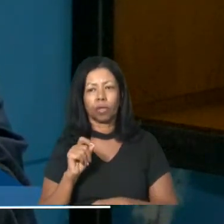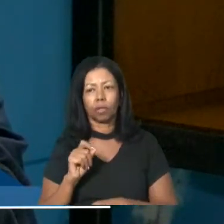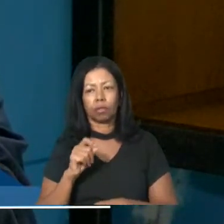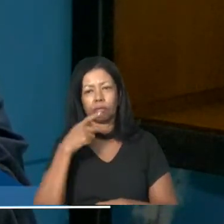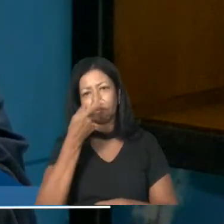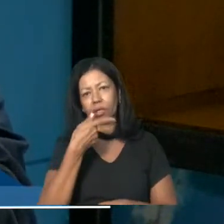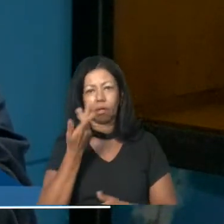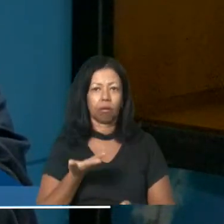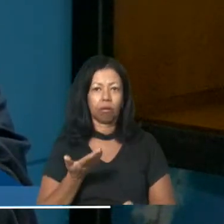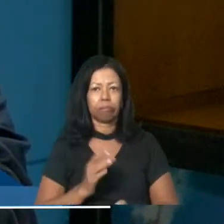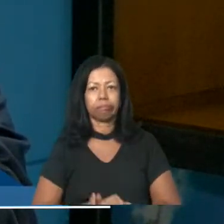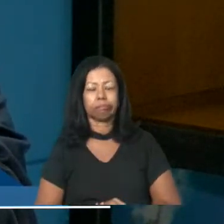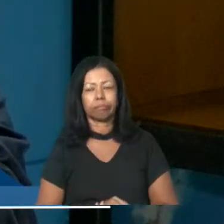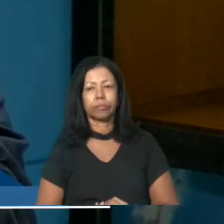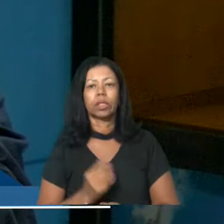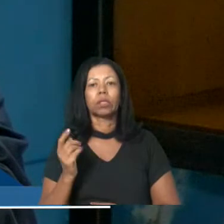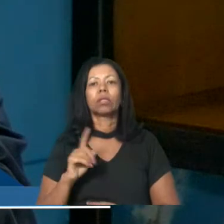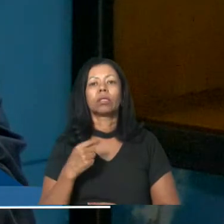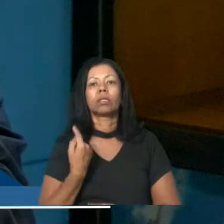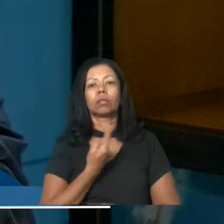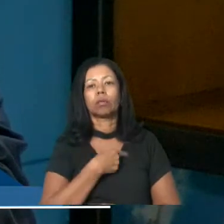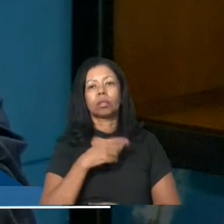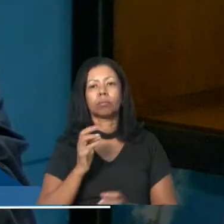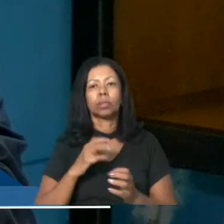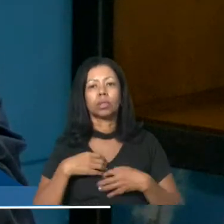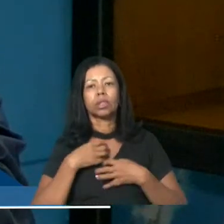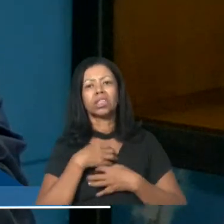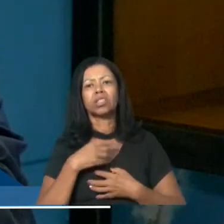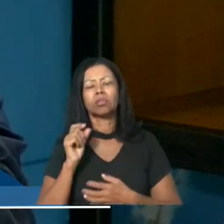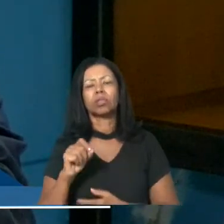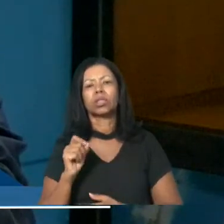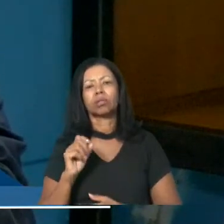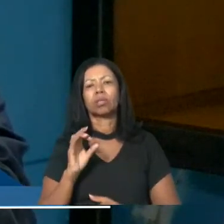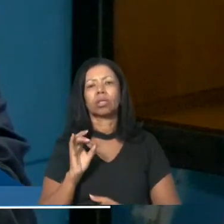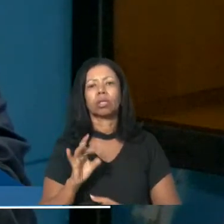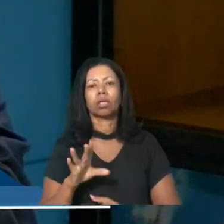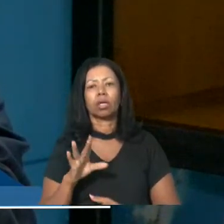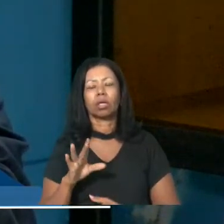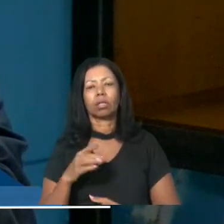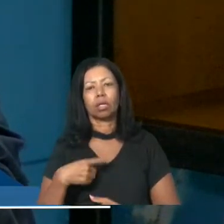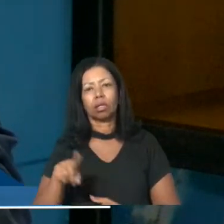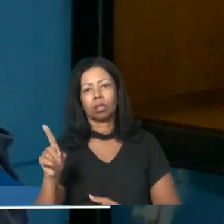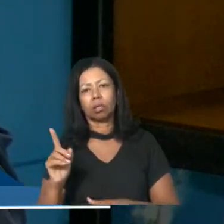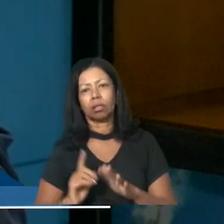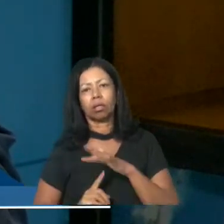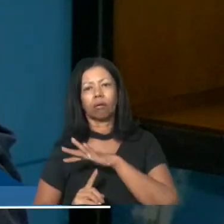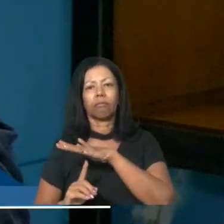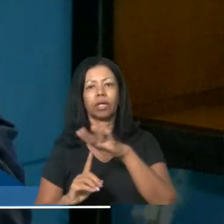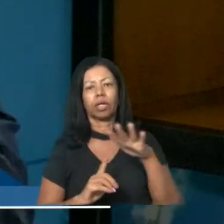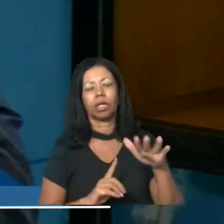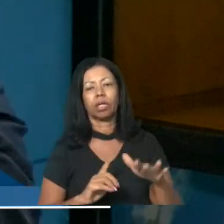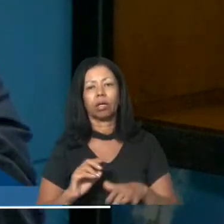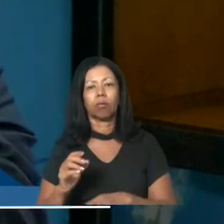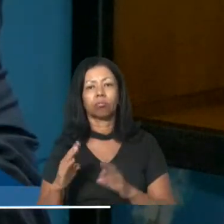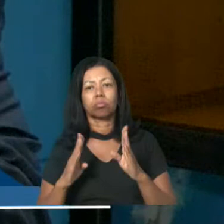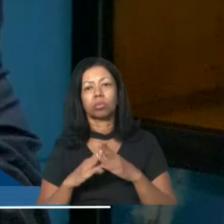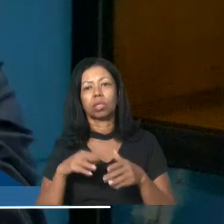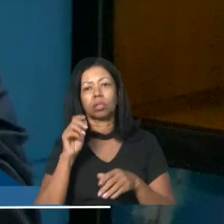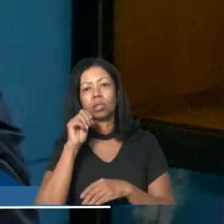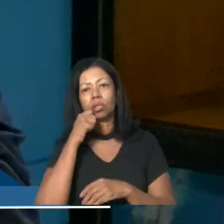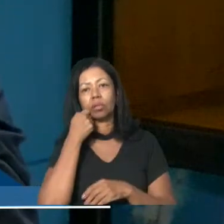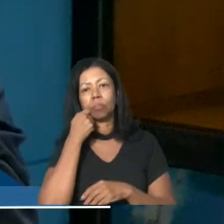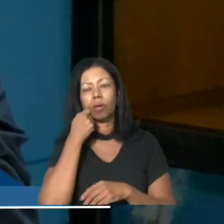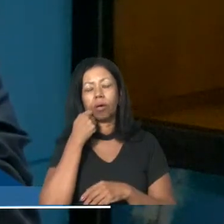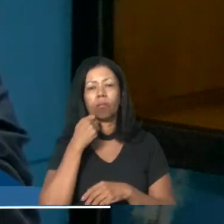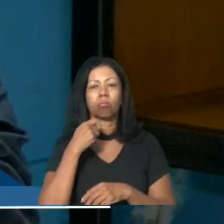que fala. E nós estamos sentindo isso a cada ida na feira, a cada ida na padaria, a cada ida no